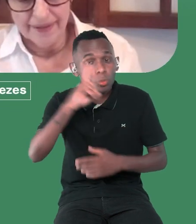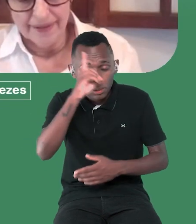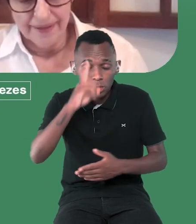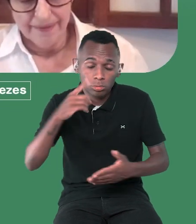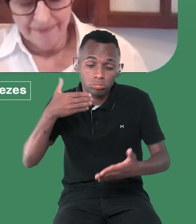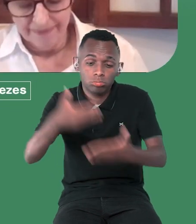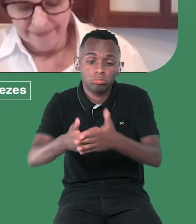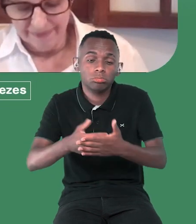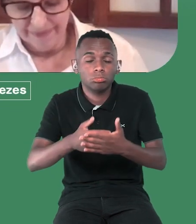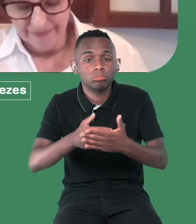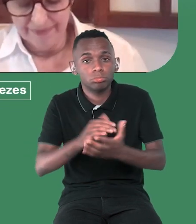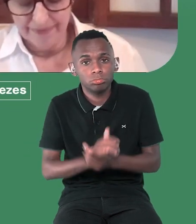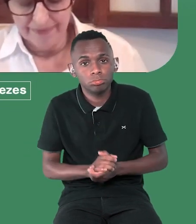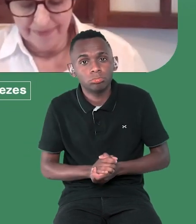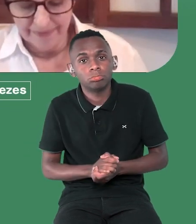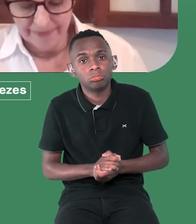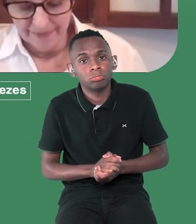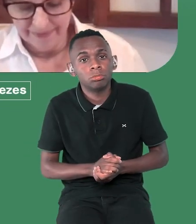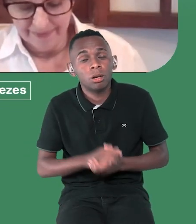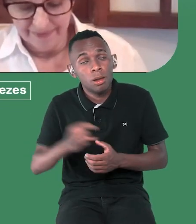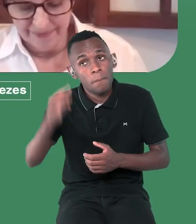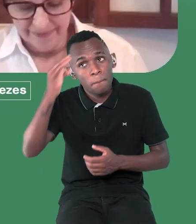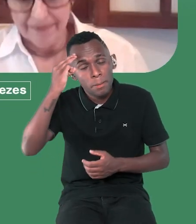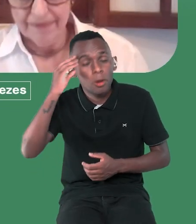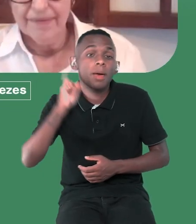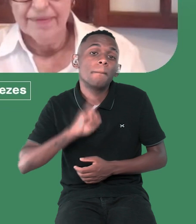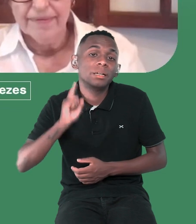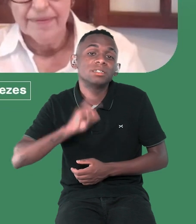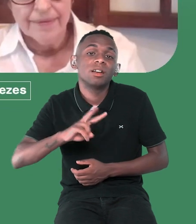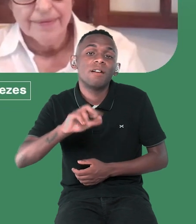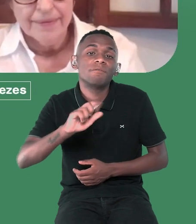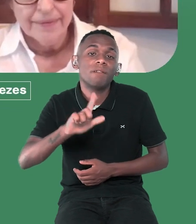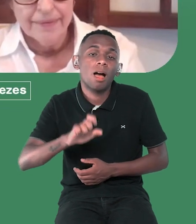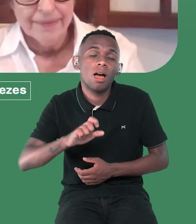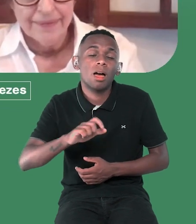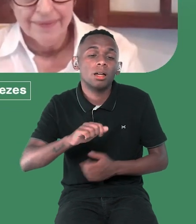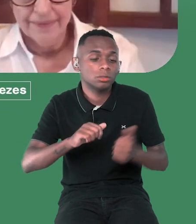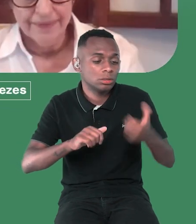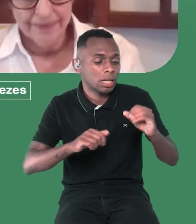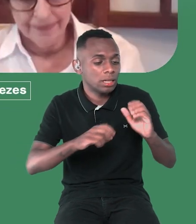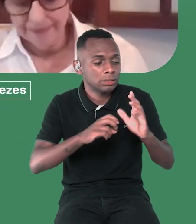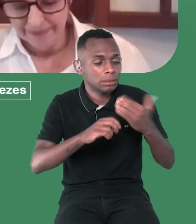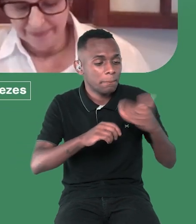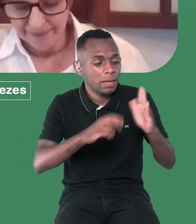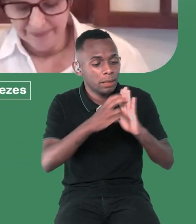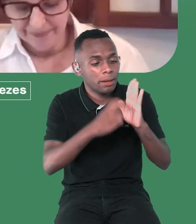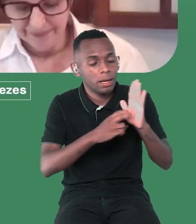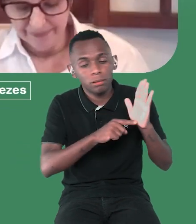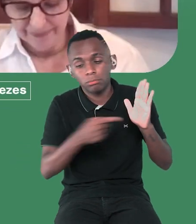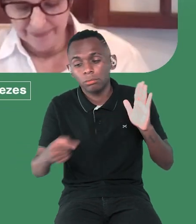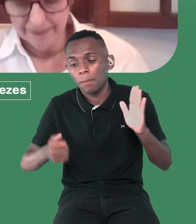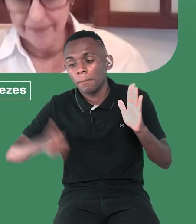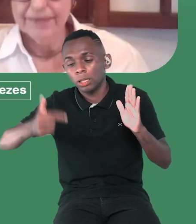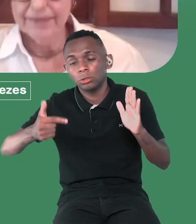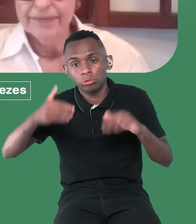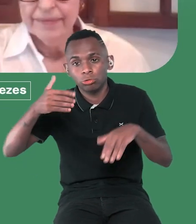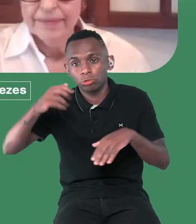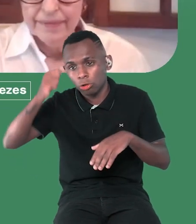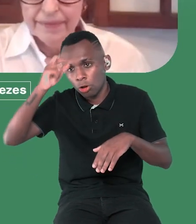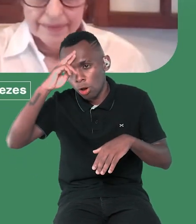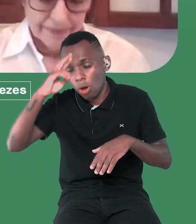tirou a mochila das costas. Ela quase fez xixi na calça, porque ela não queria ir ao banheiro para não largar o